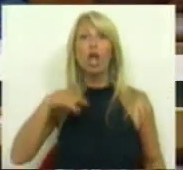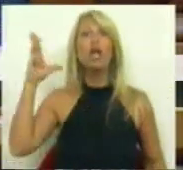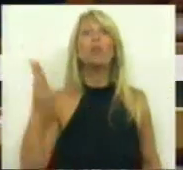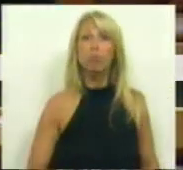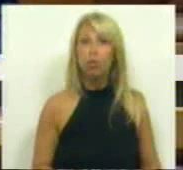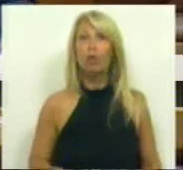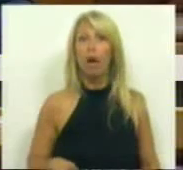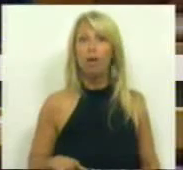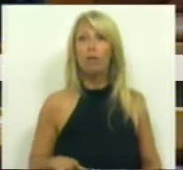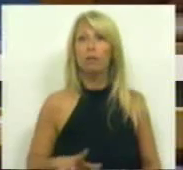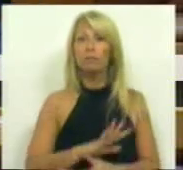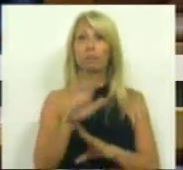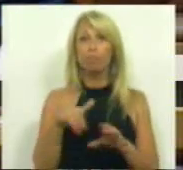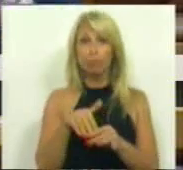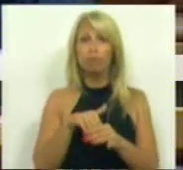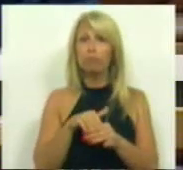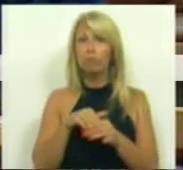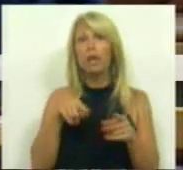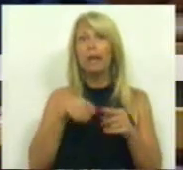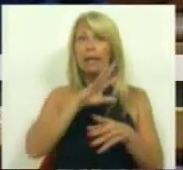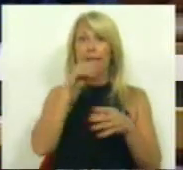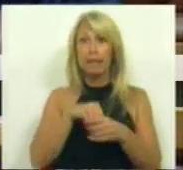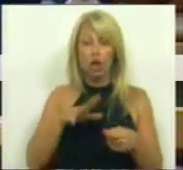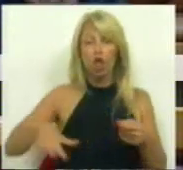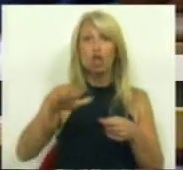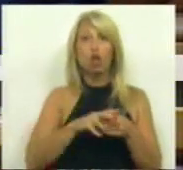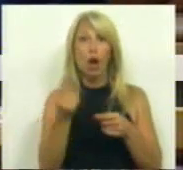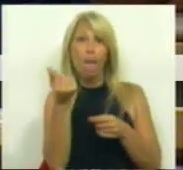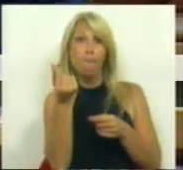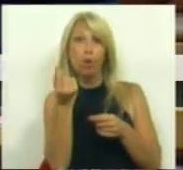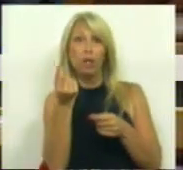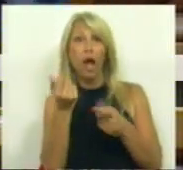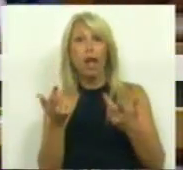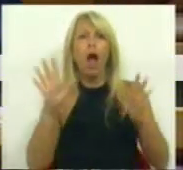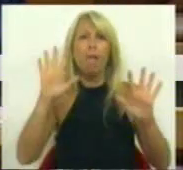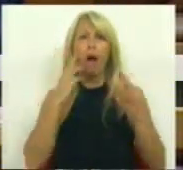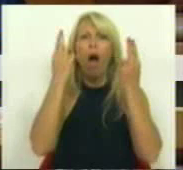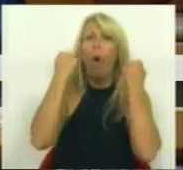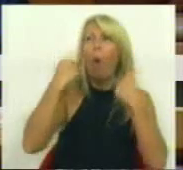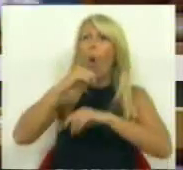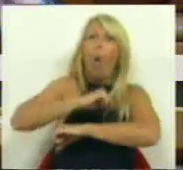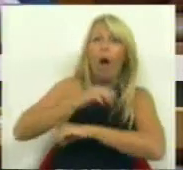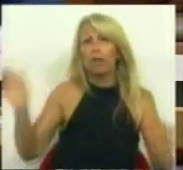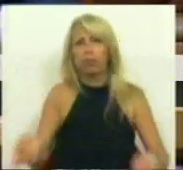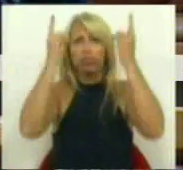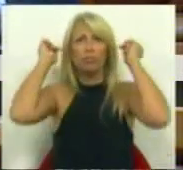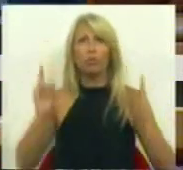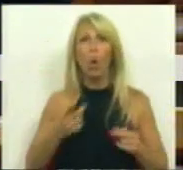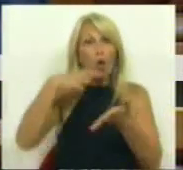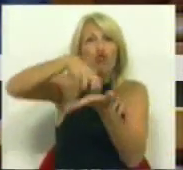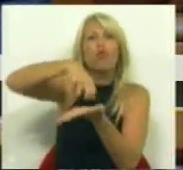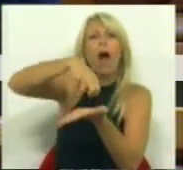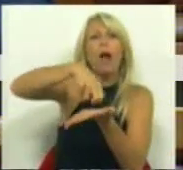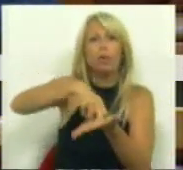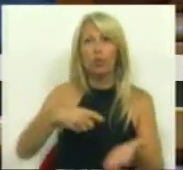se movimenta no quadro dessa zona monetária comum. Mas sem servilismos, sem estarmos de joelhos, sem andarmos a discutir